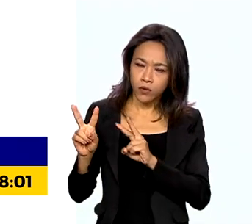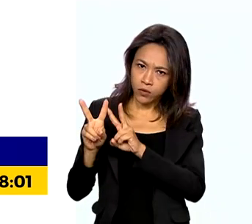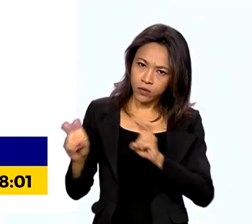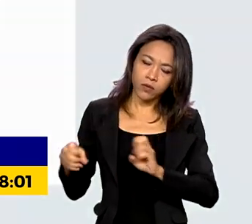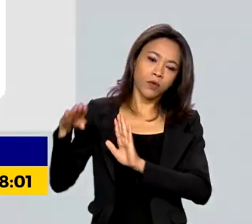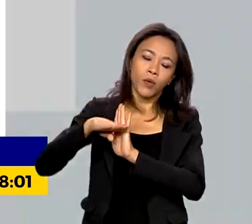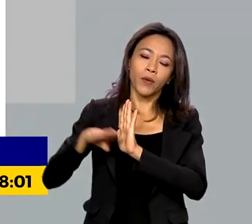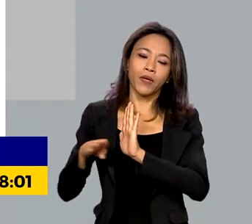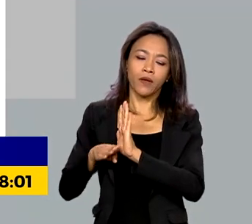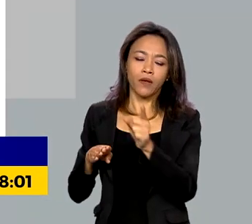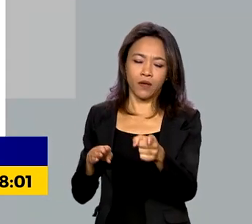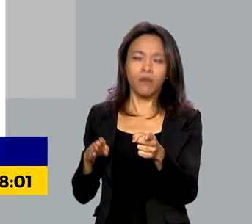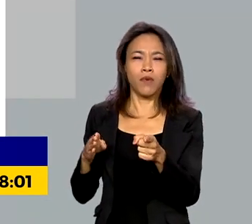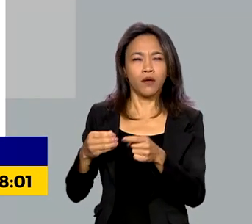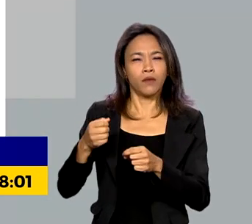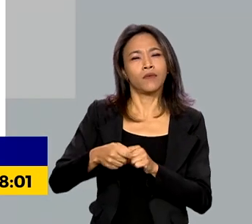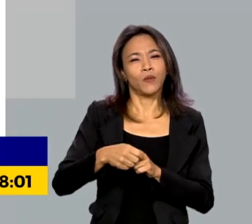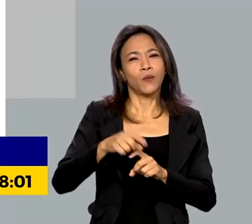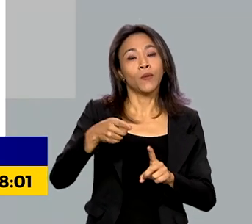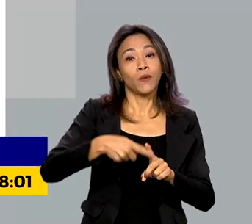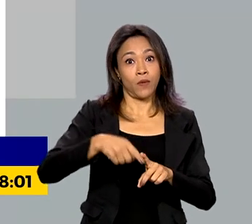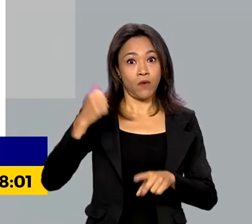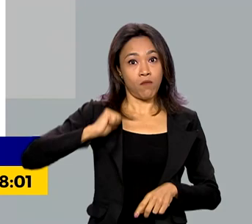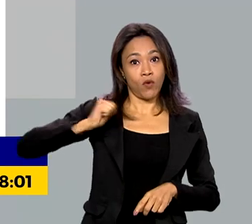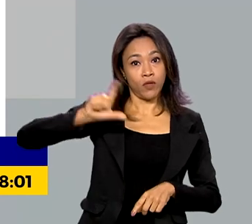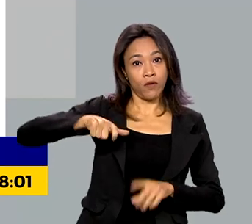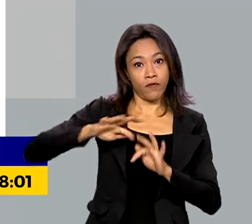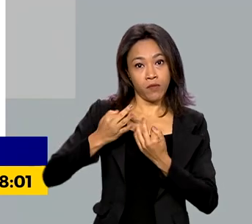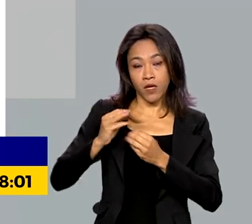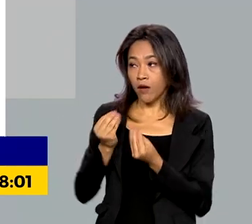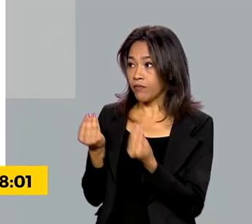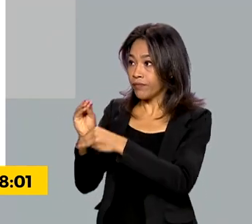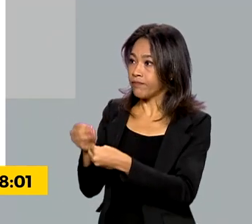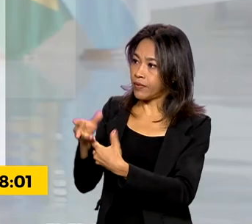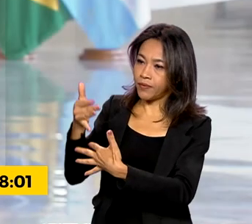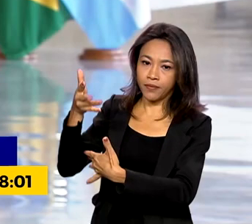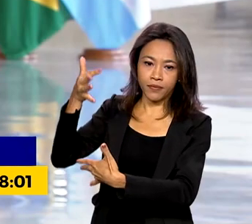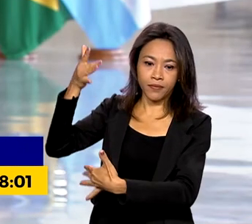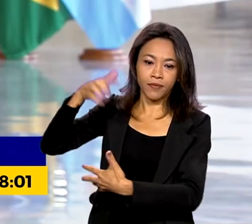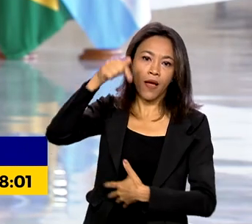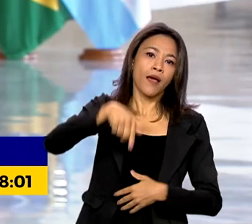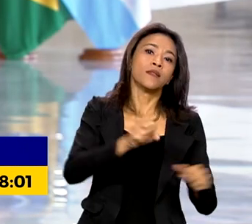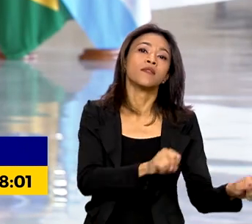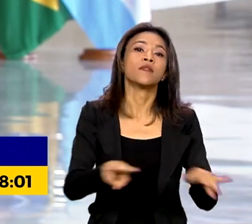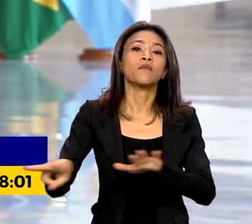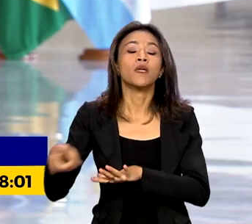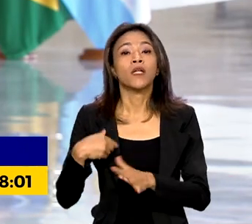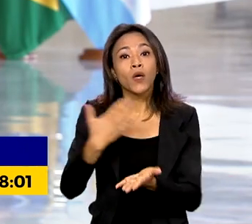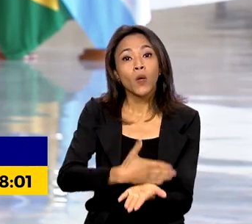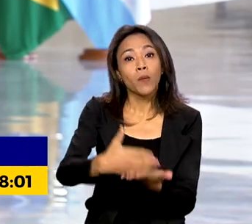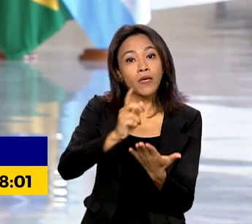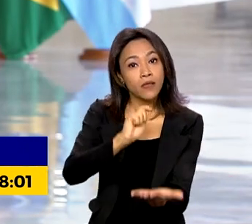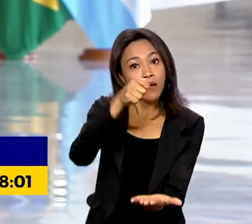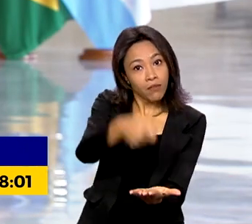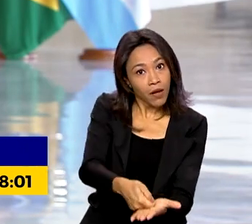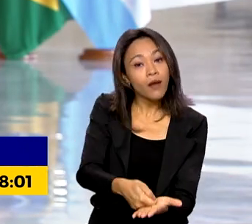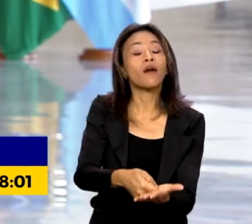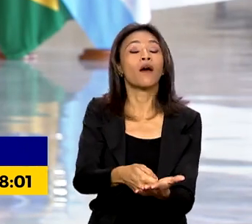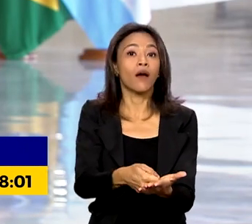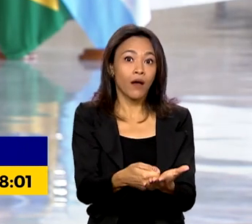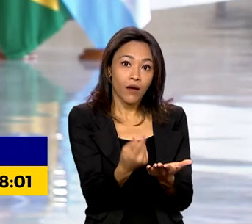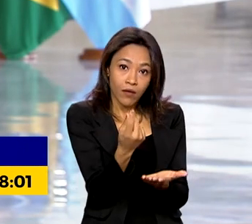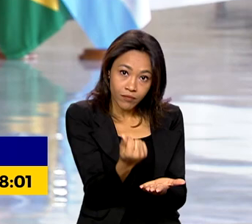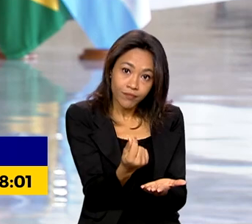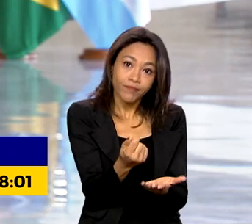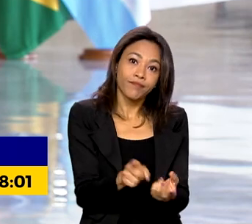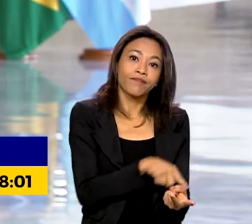Bolsa Família nas redes sociais, né? Ele ressaltou, né, que o governo começa a pagar nesta semana o maior valor médio da história do benefício.